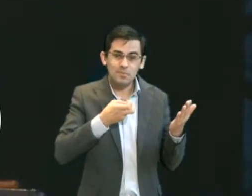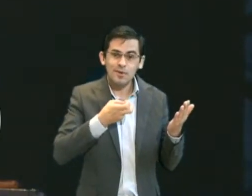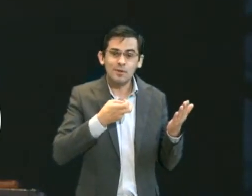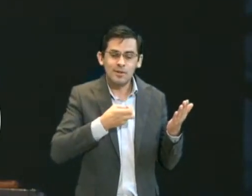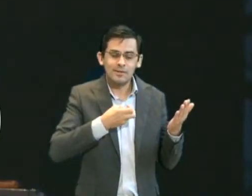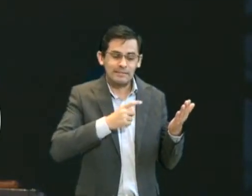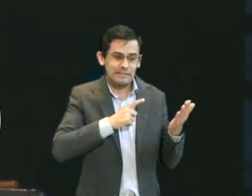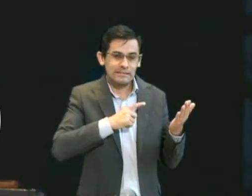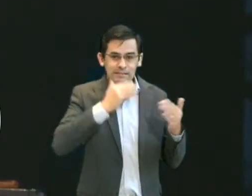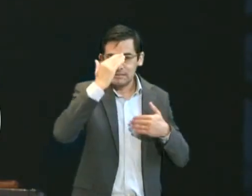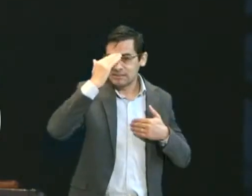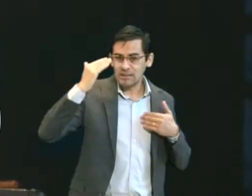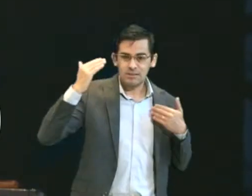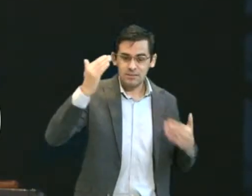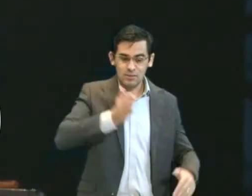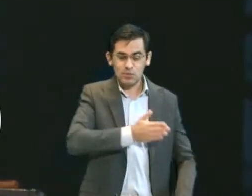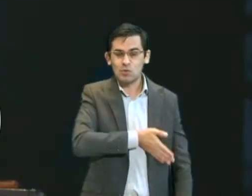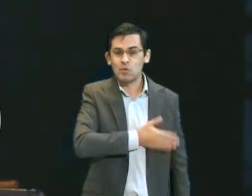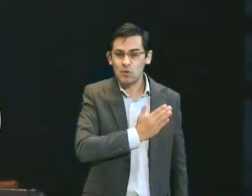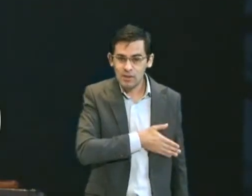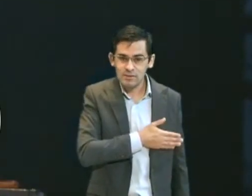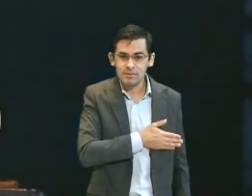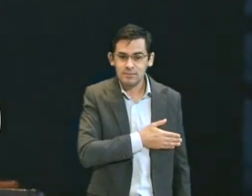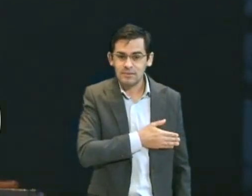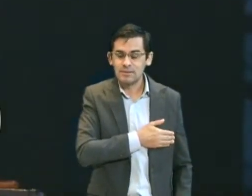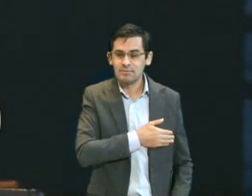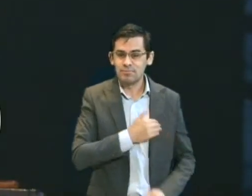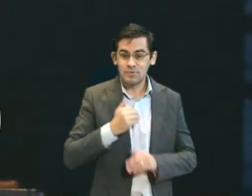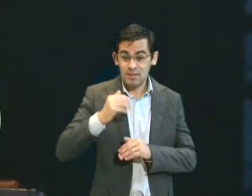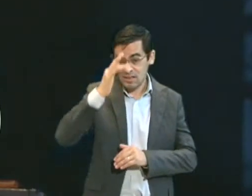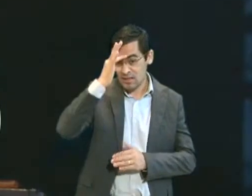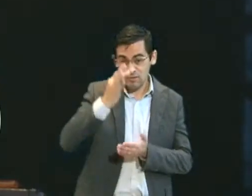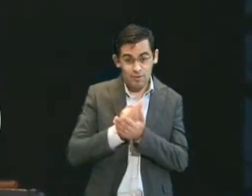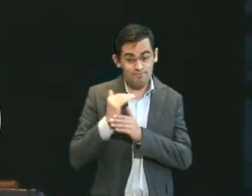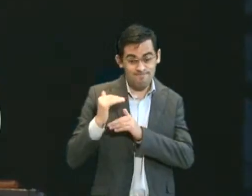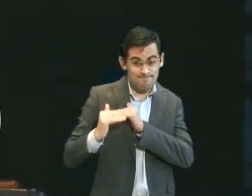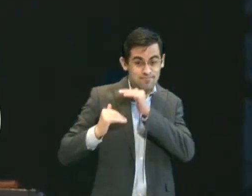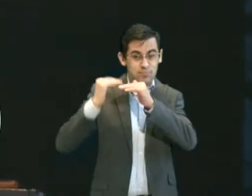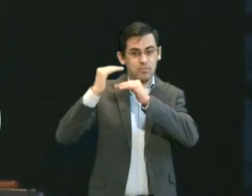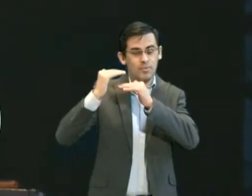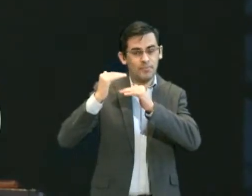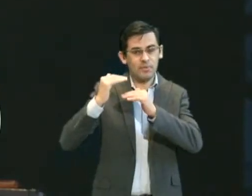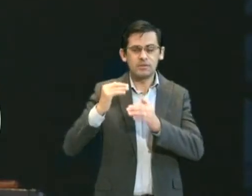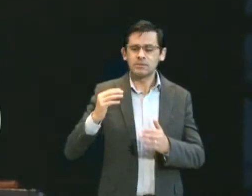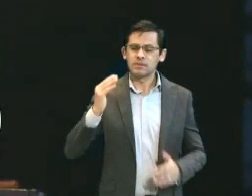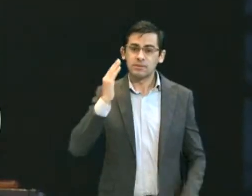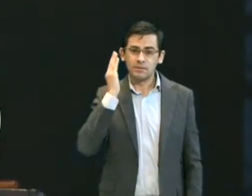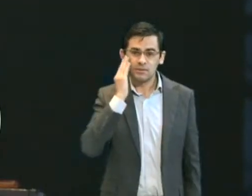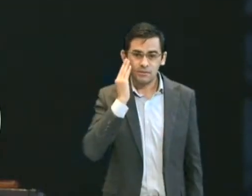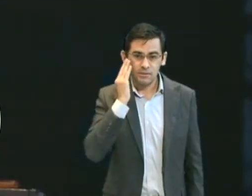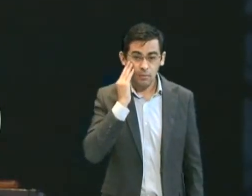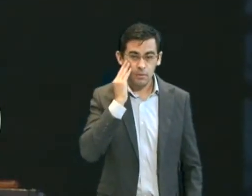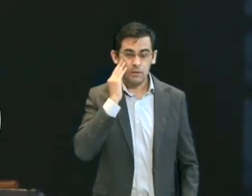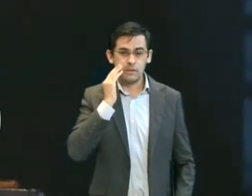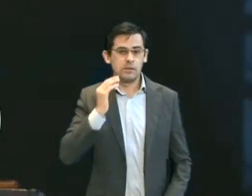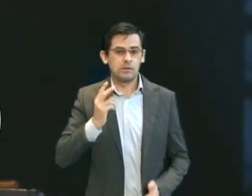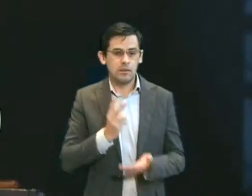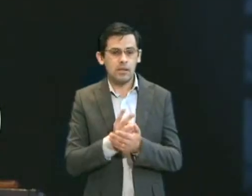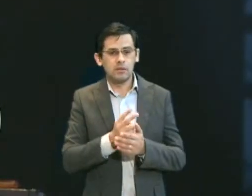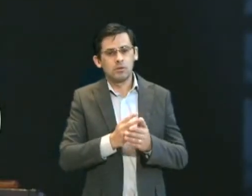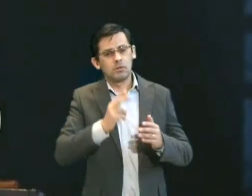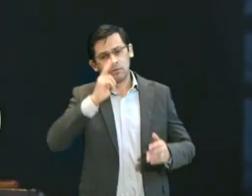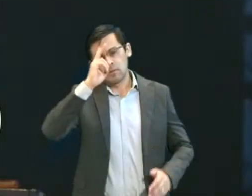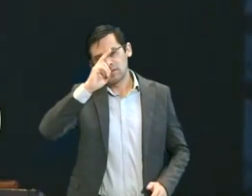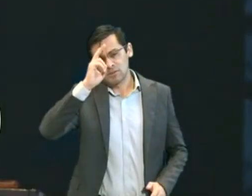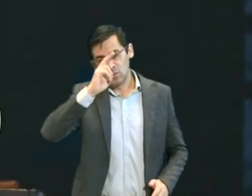trazer gratidão no teu coração e despertar fé. É muito interessante que a maioria dos avivalistas, eles